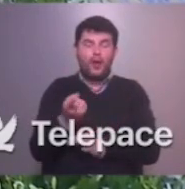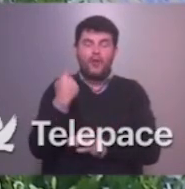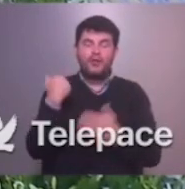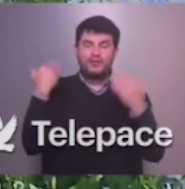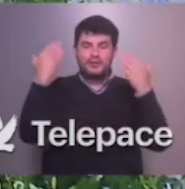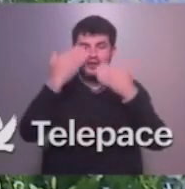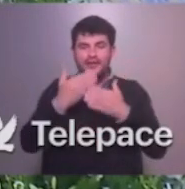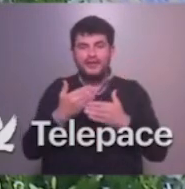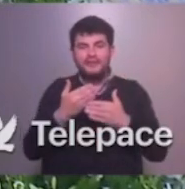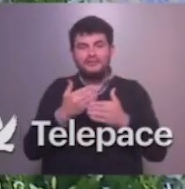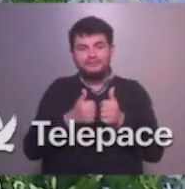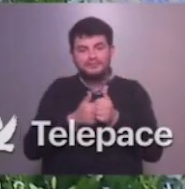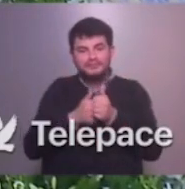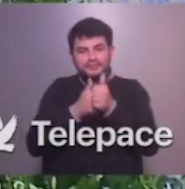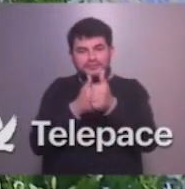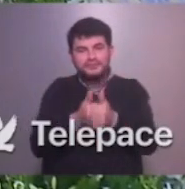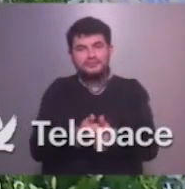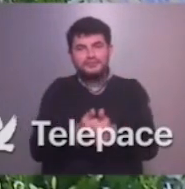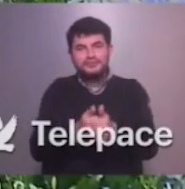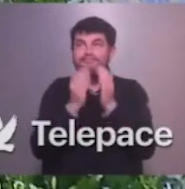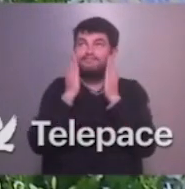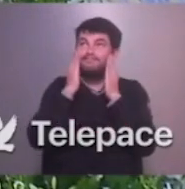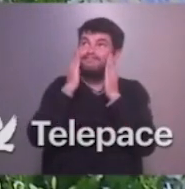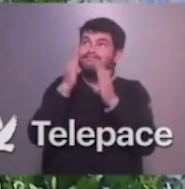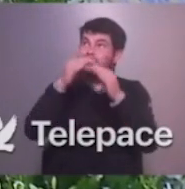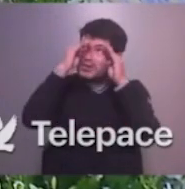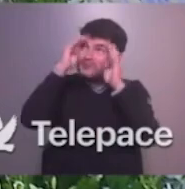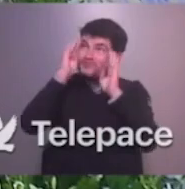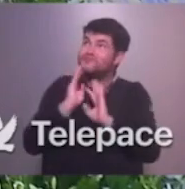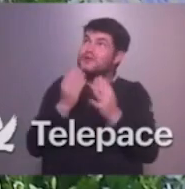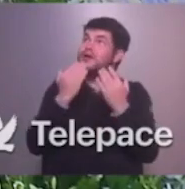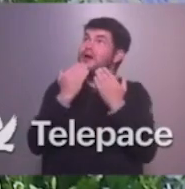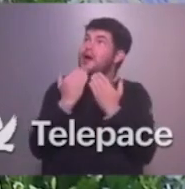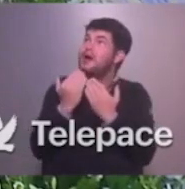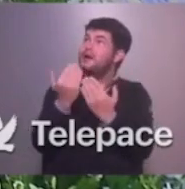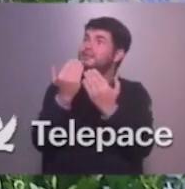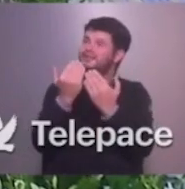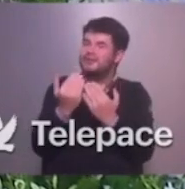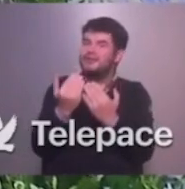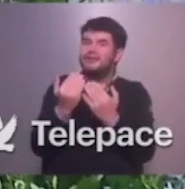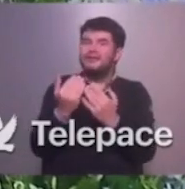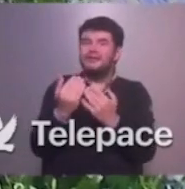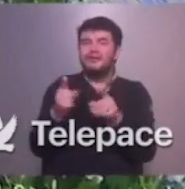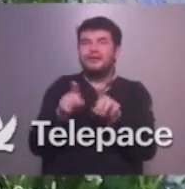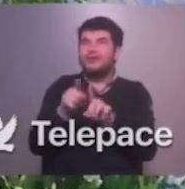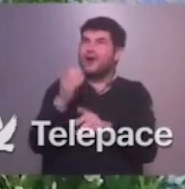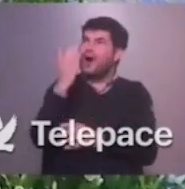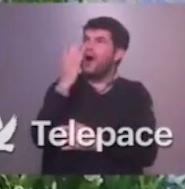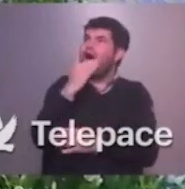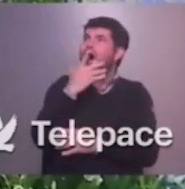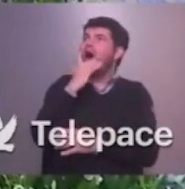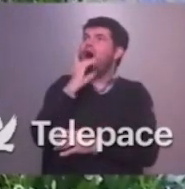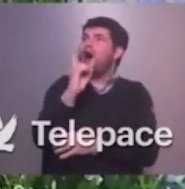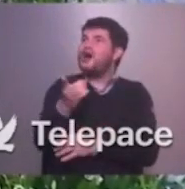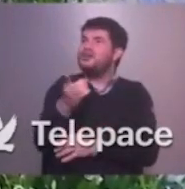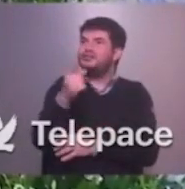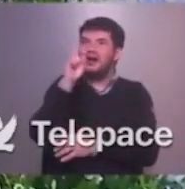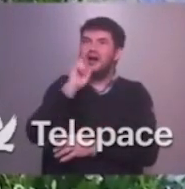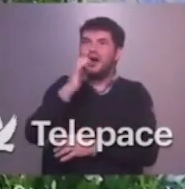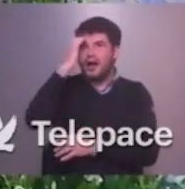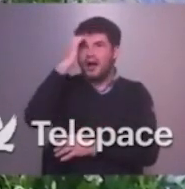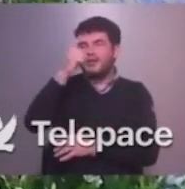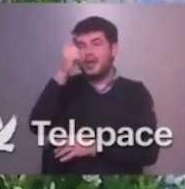dentro, dirigimos-nos a Nossa Senhora, invocando-a com o título de Rainha da Paz. E